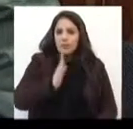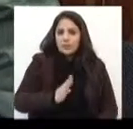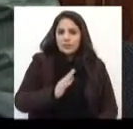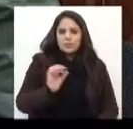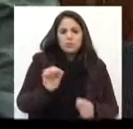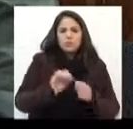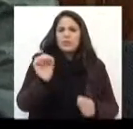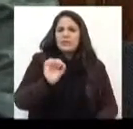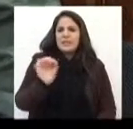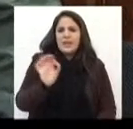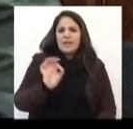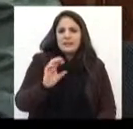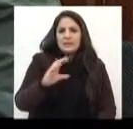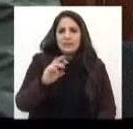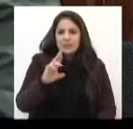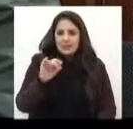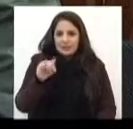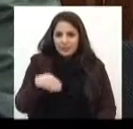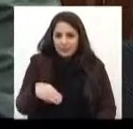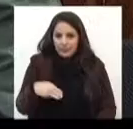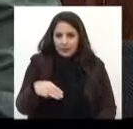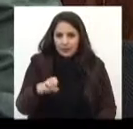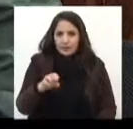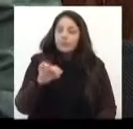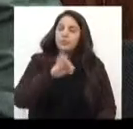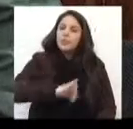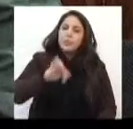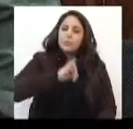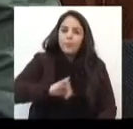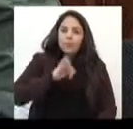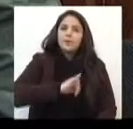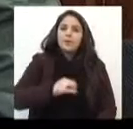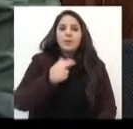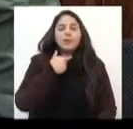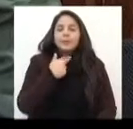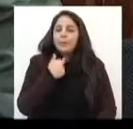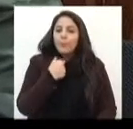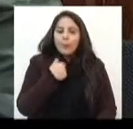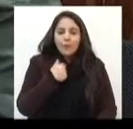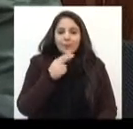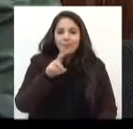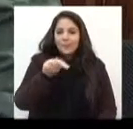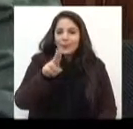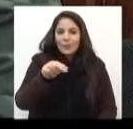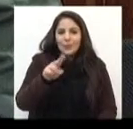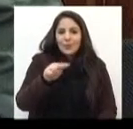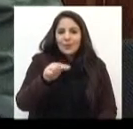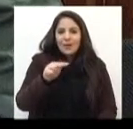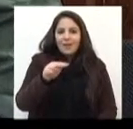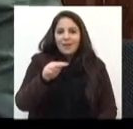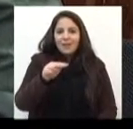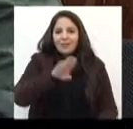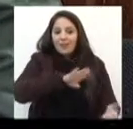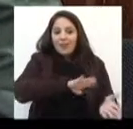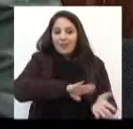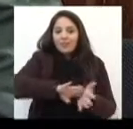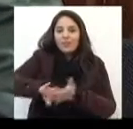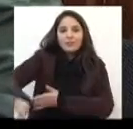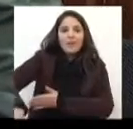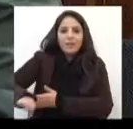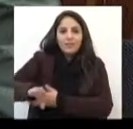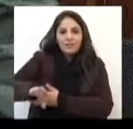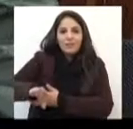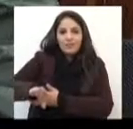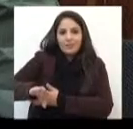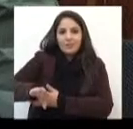crime algum, não pode e não deve, em lugar algum do mundo, ser retirada do poder única e